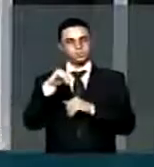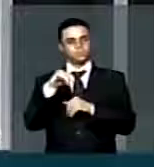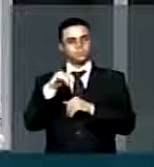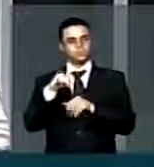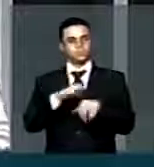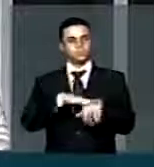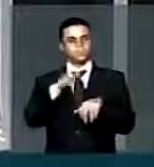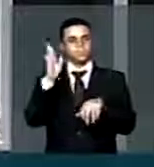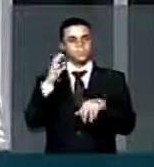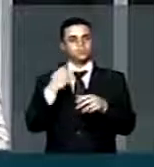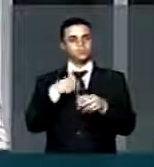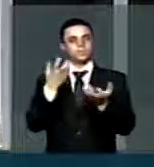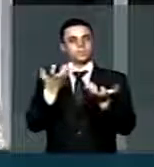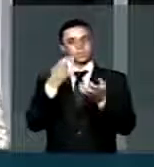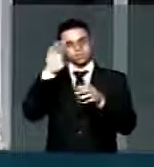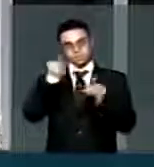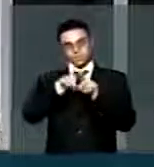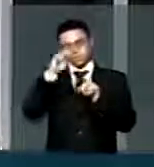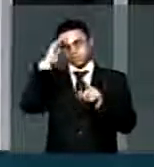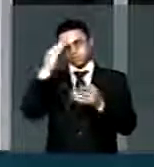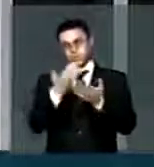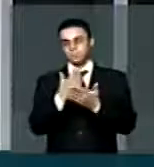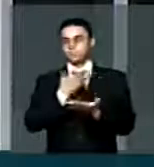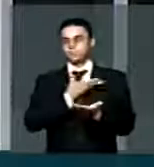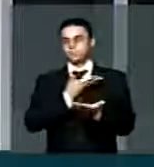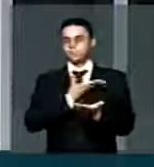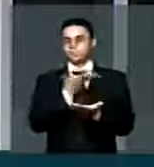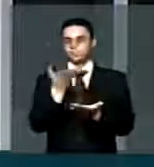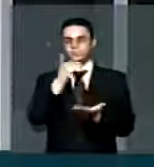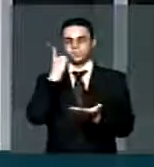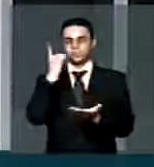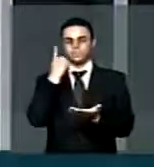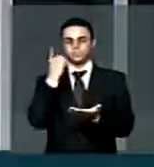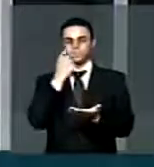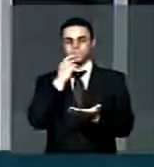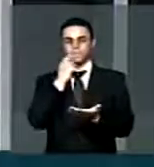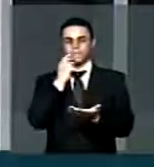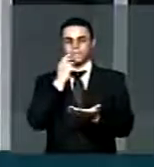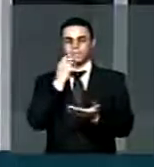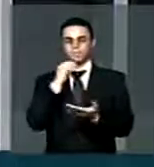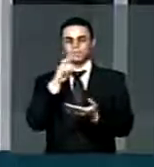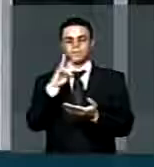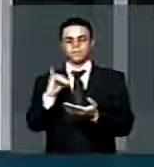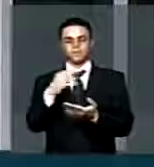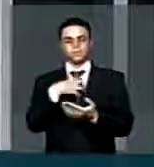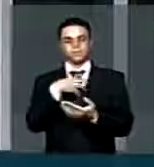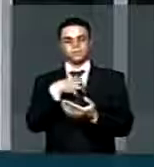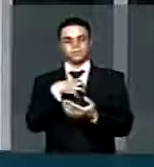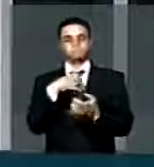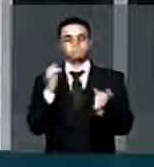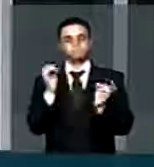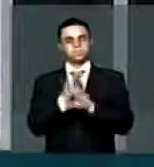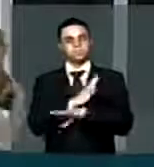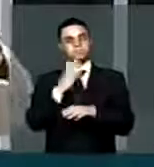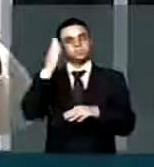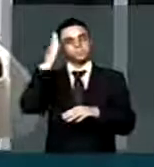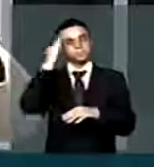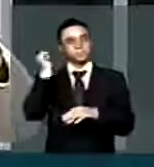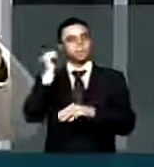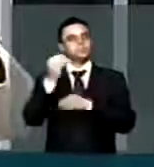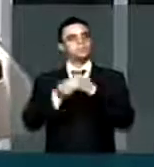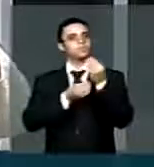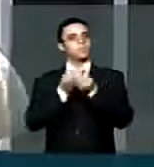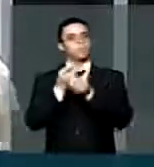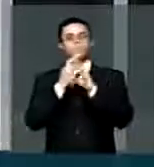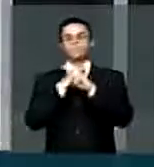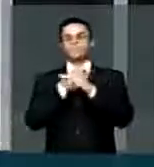quero crer que os meus companheiros e companheiras parlamentares desta casa ficarão satisfeitos em saber dos